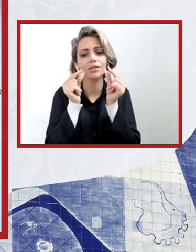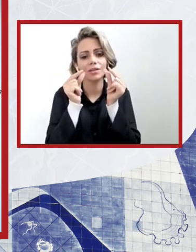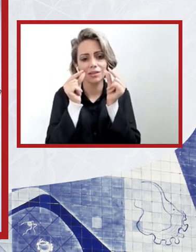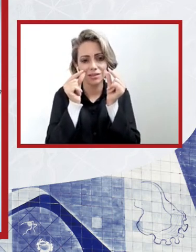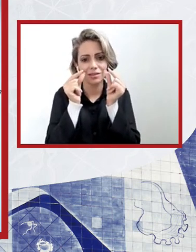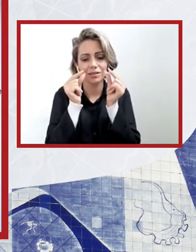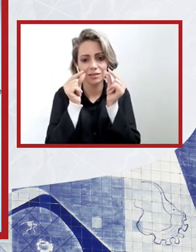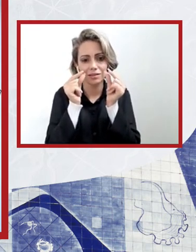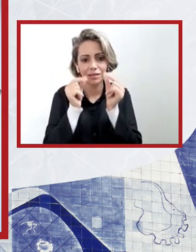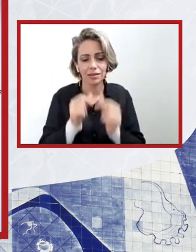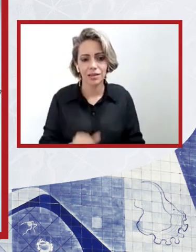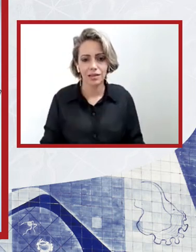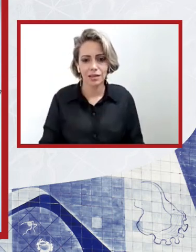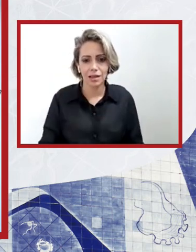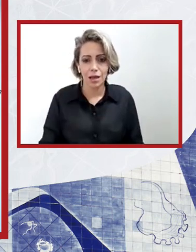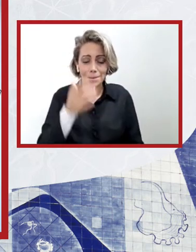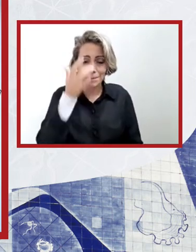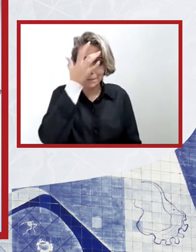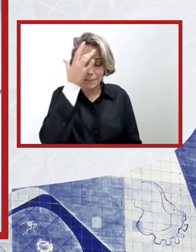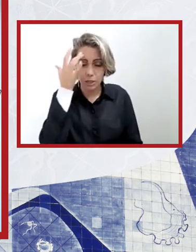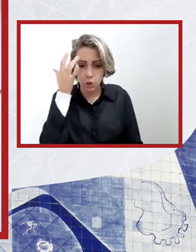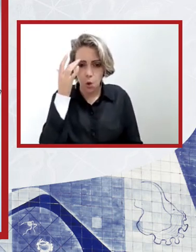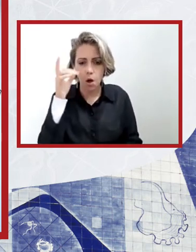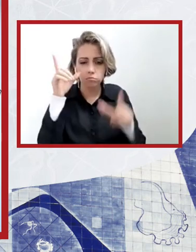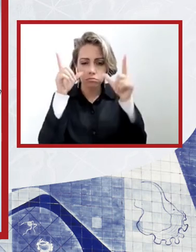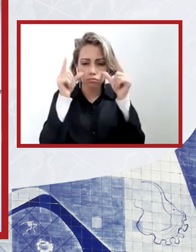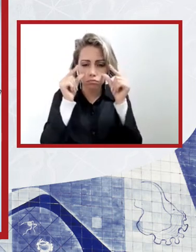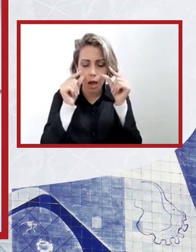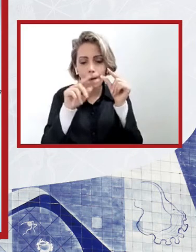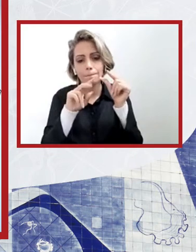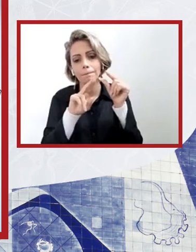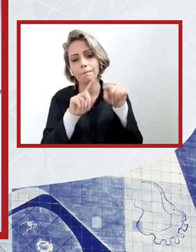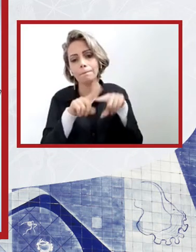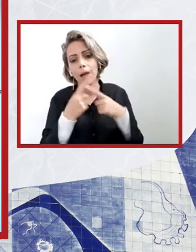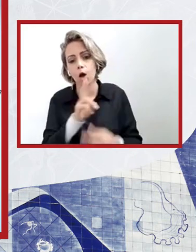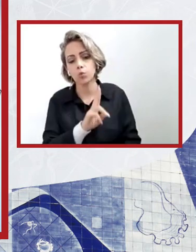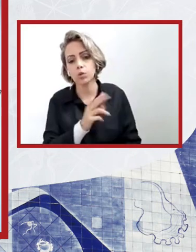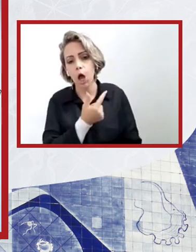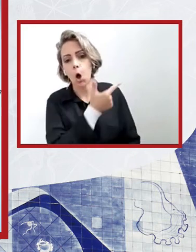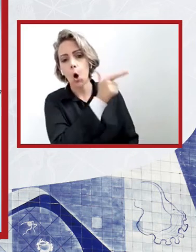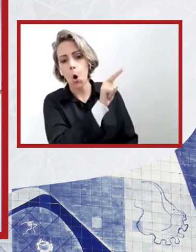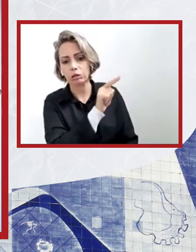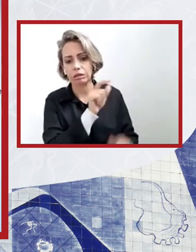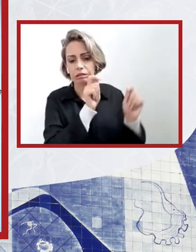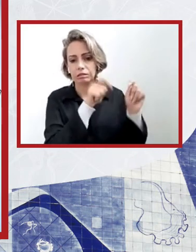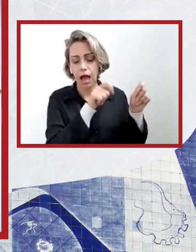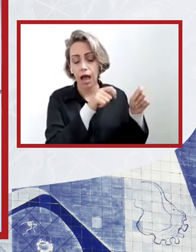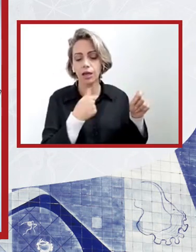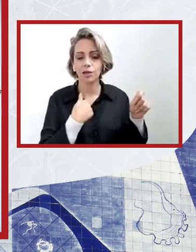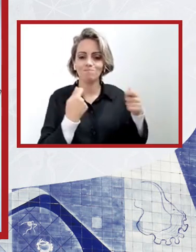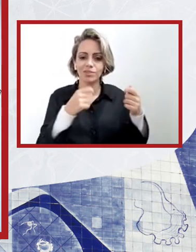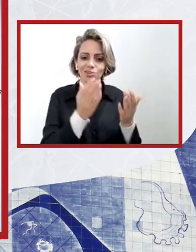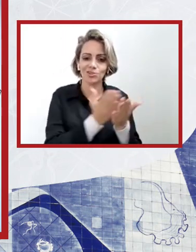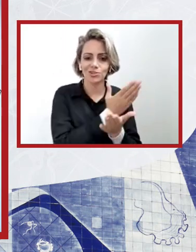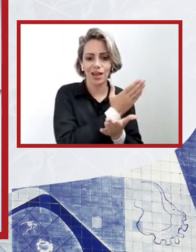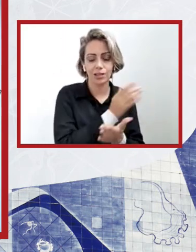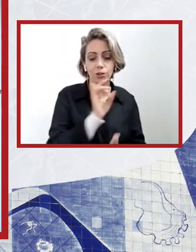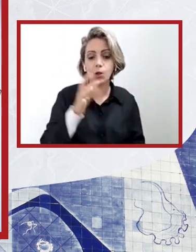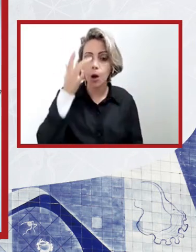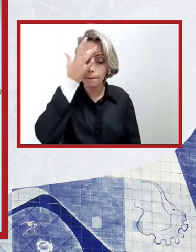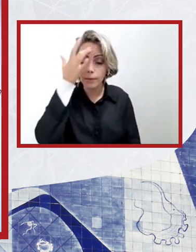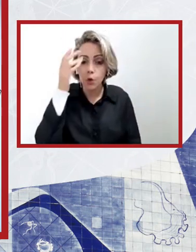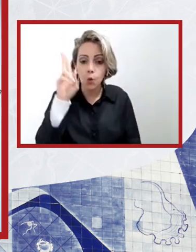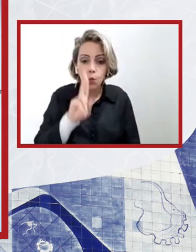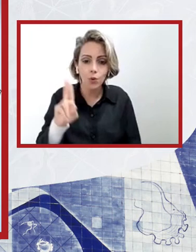tecnologias, eu tive que descartar. Só para vocês terem uma ideia, nós preenchemos eu preenchi um